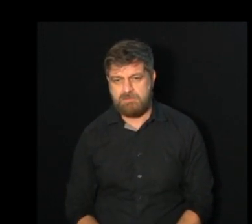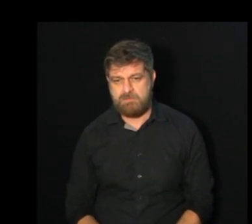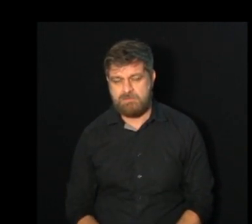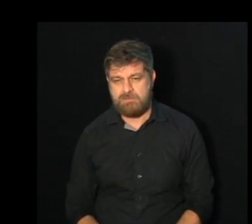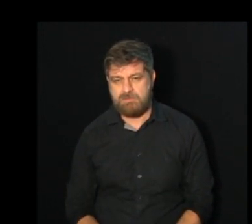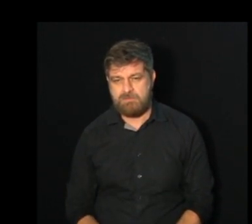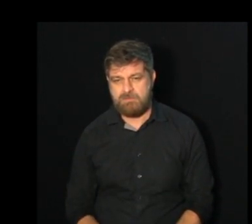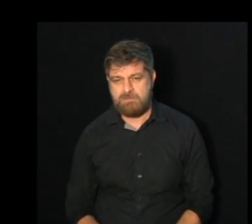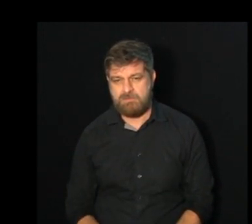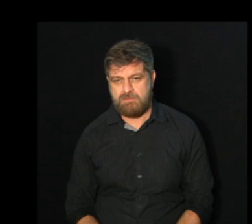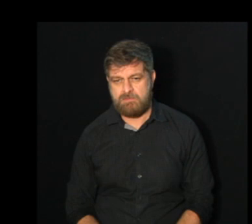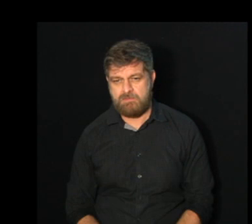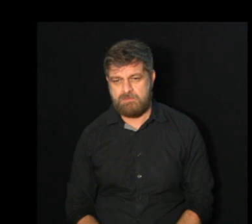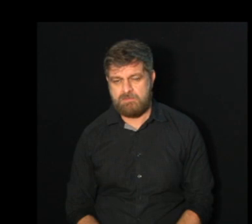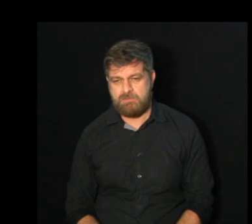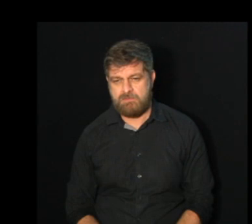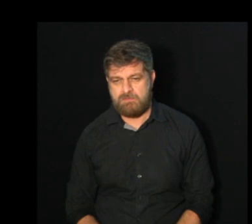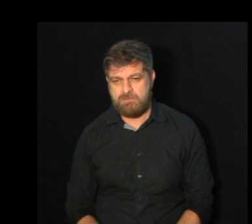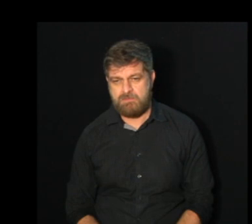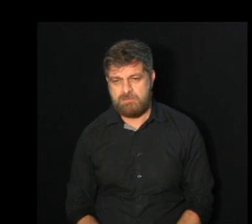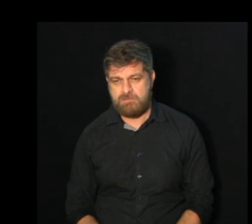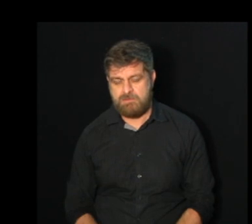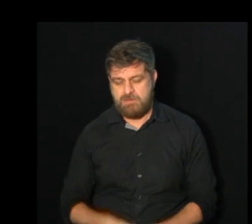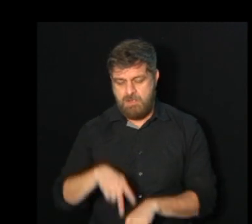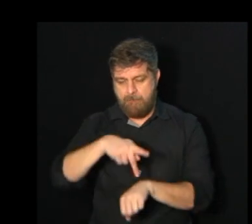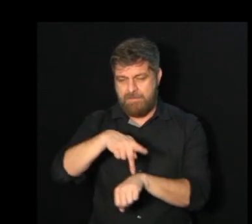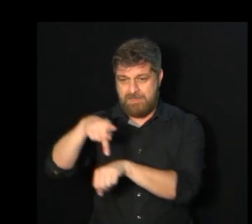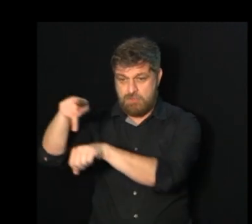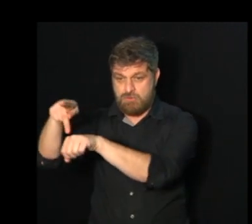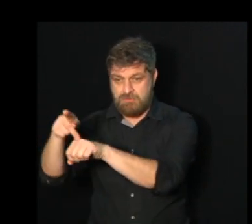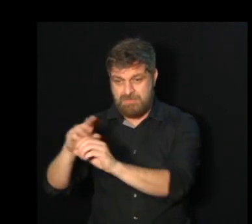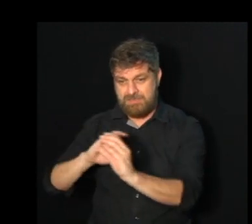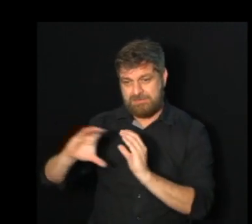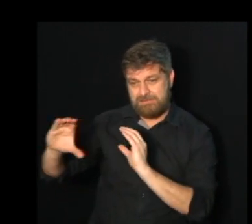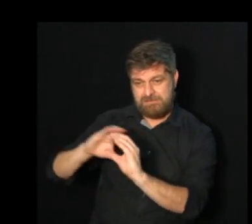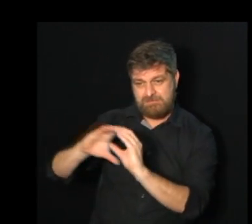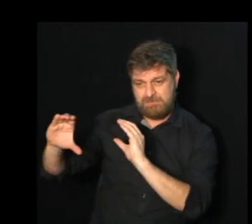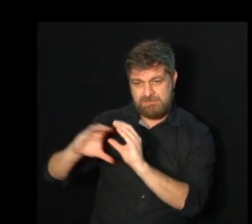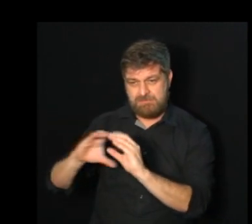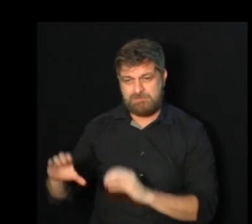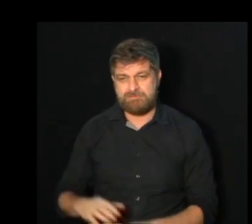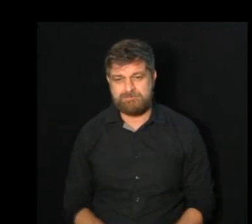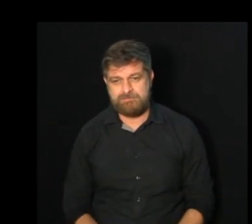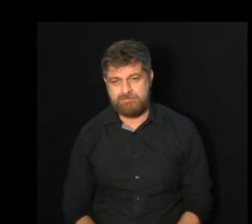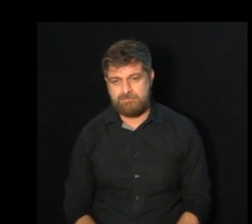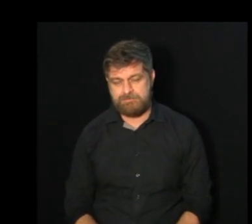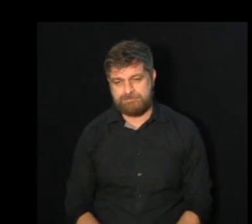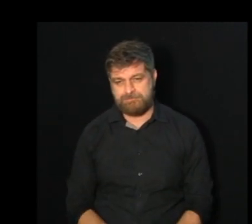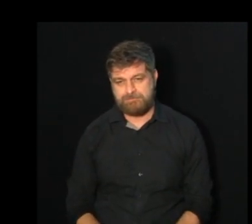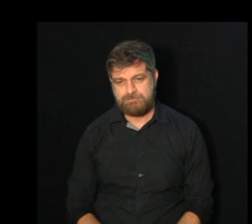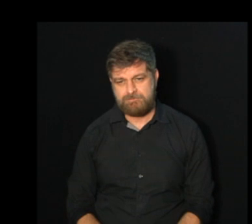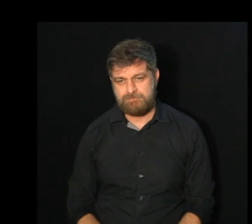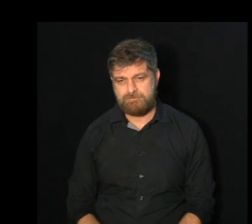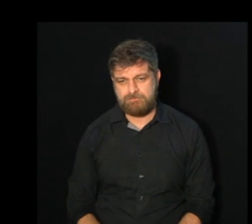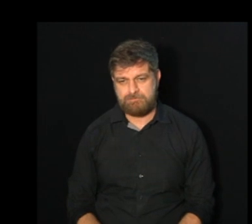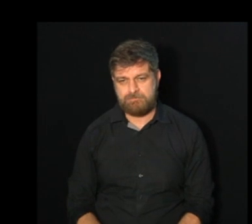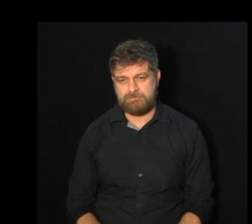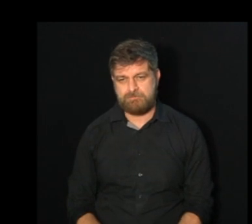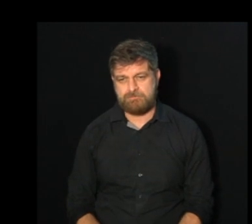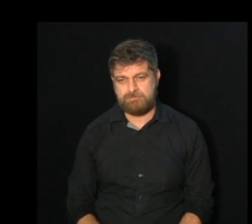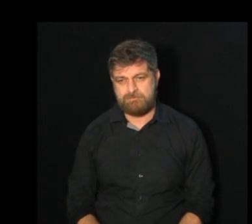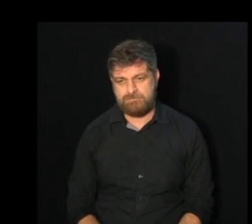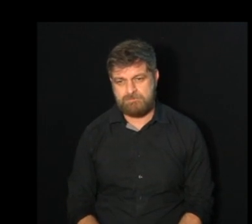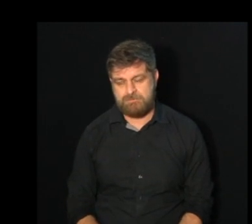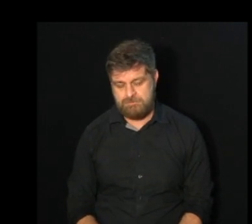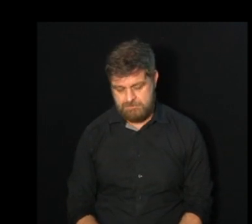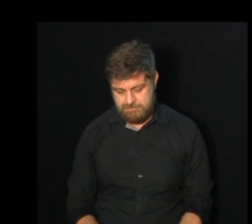Hanno un'ampia copertura, solo che il ponte che fa da Principe qui a Roma, per quanto riguarda il Brandmaster, Whisky 0 DSR